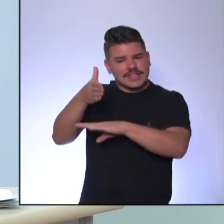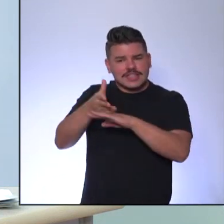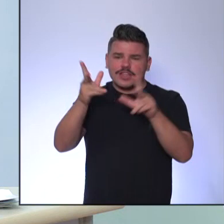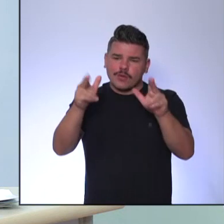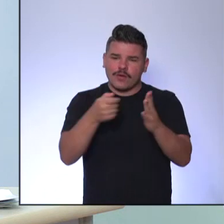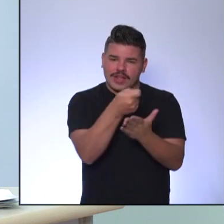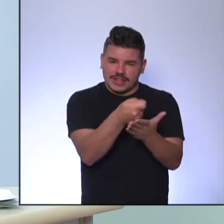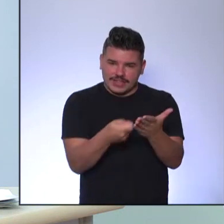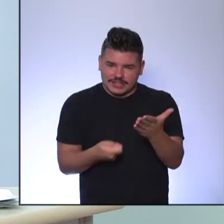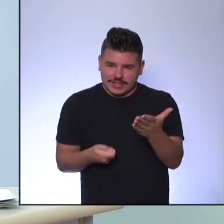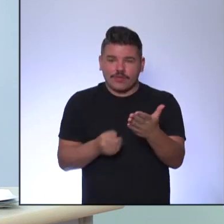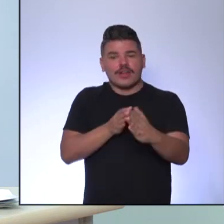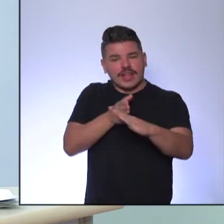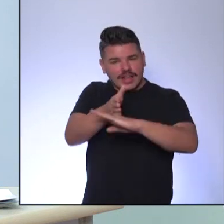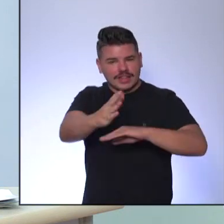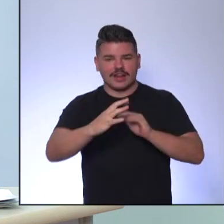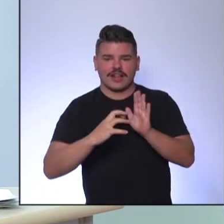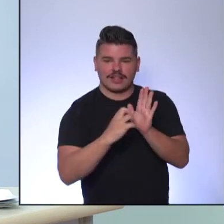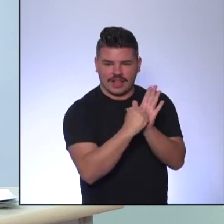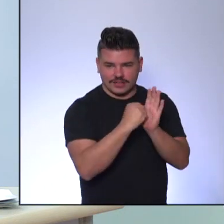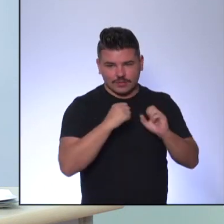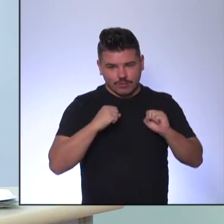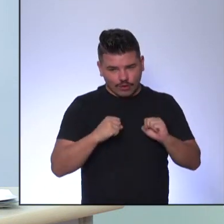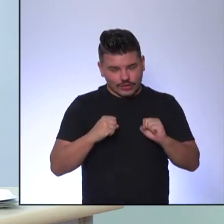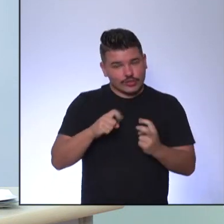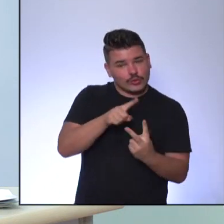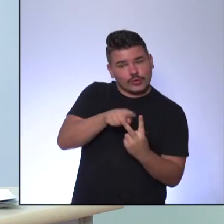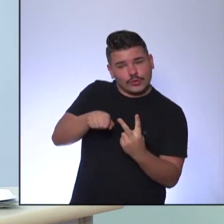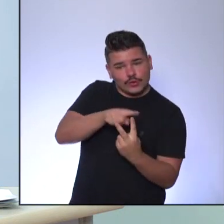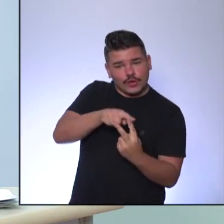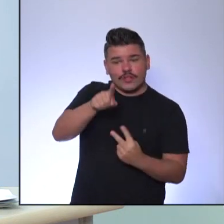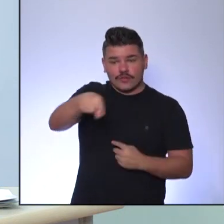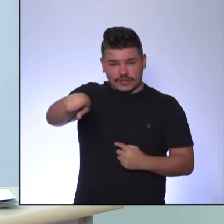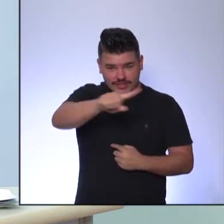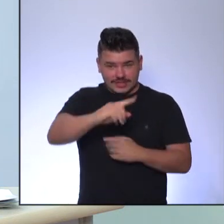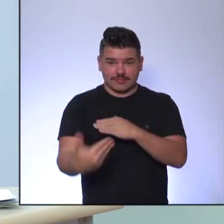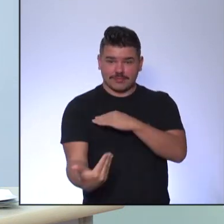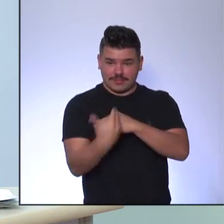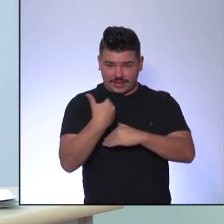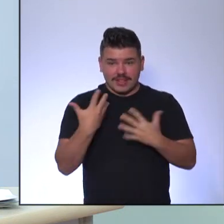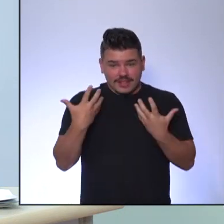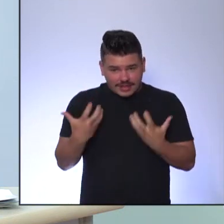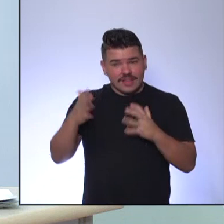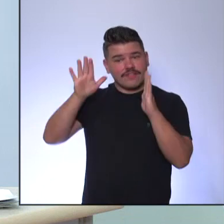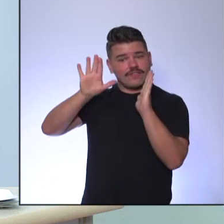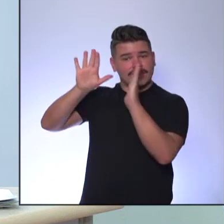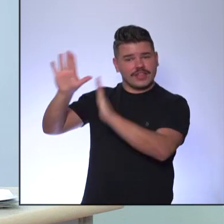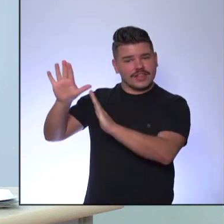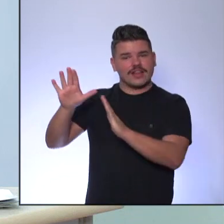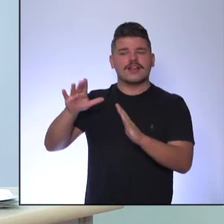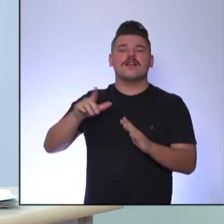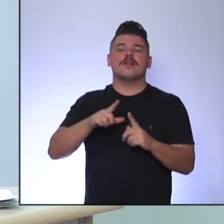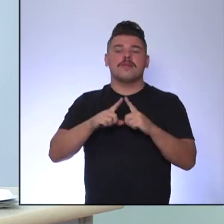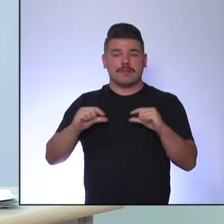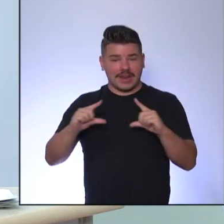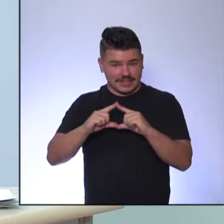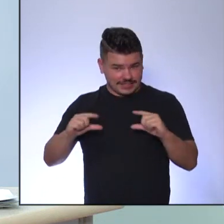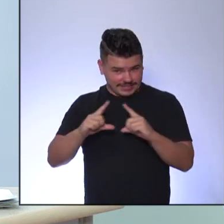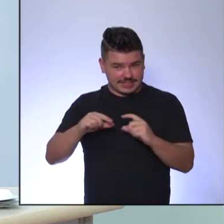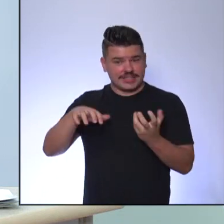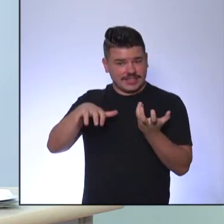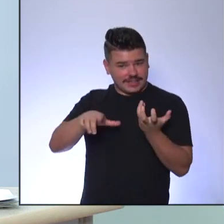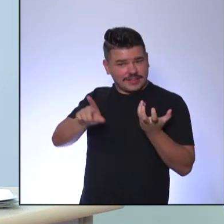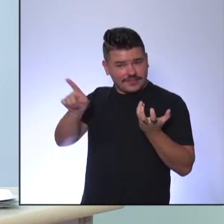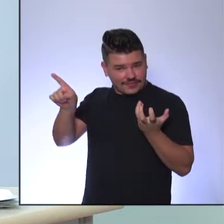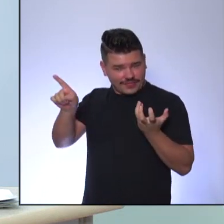redação. Lembrando que nesses 2 programas, quem for selecionado vai passar um tempo lá em Brasília, né, uma simulação